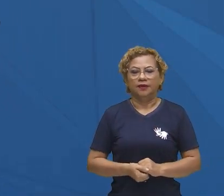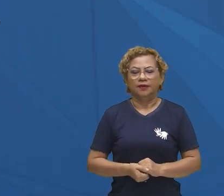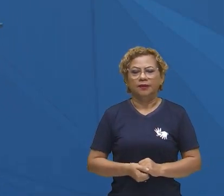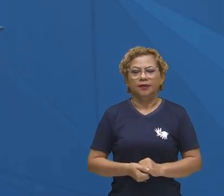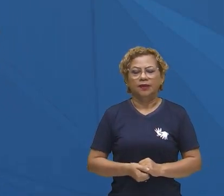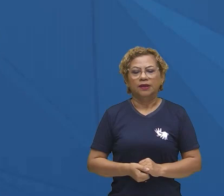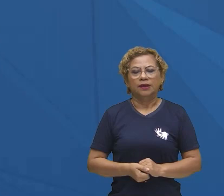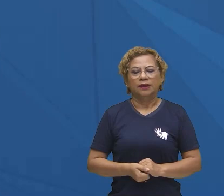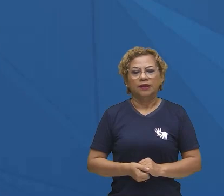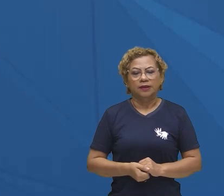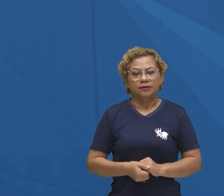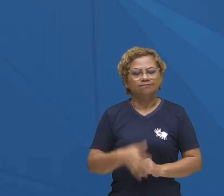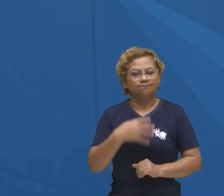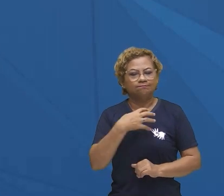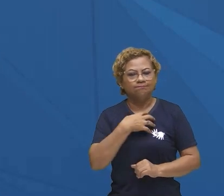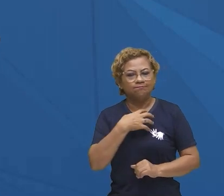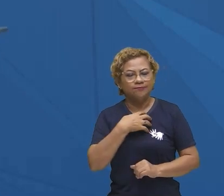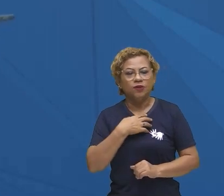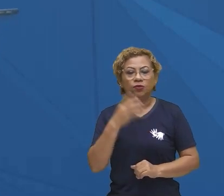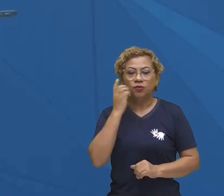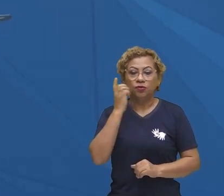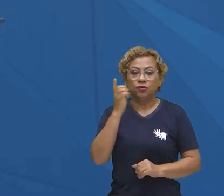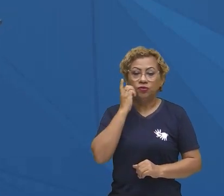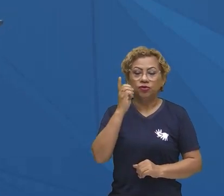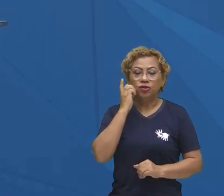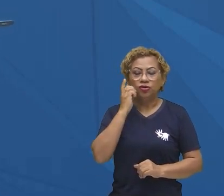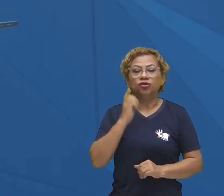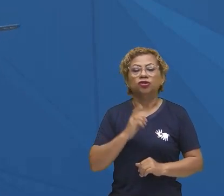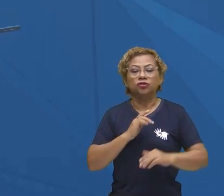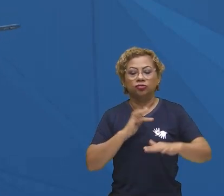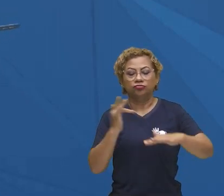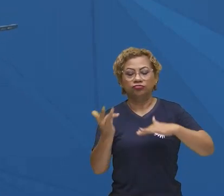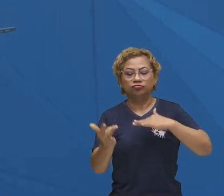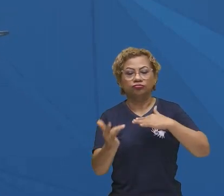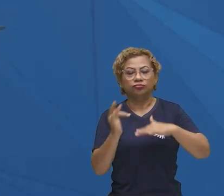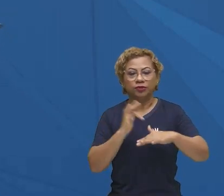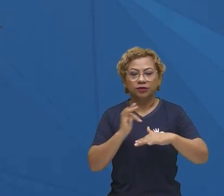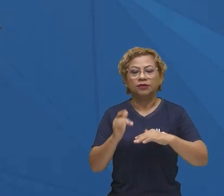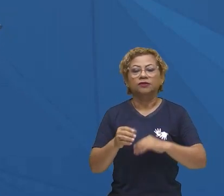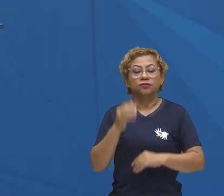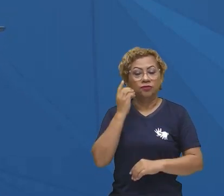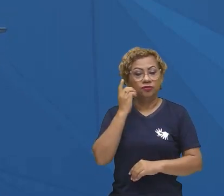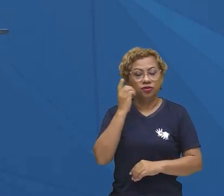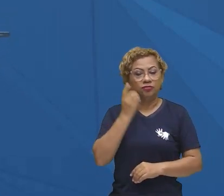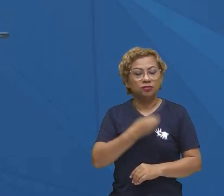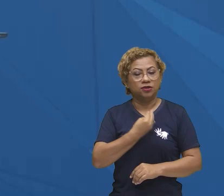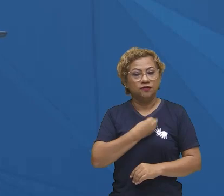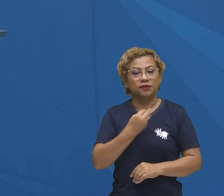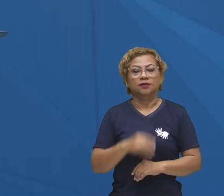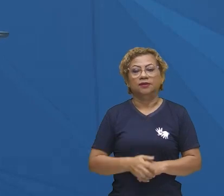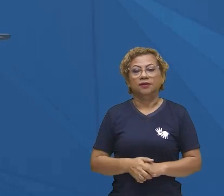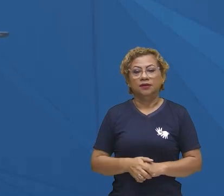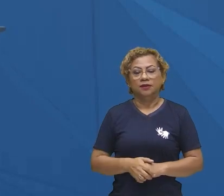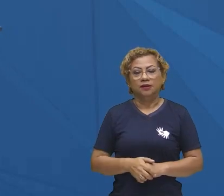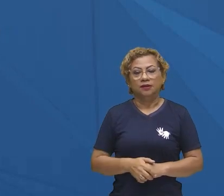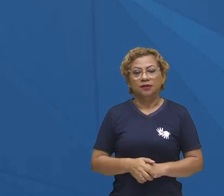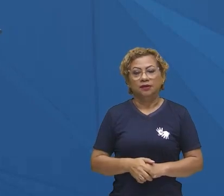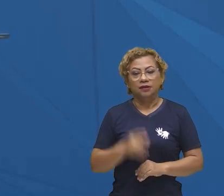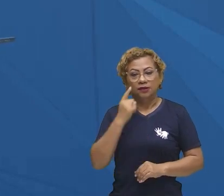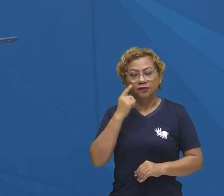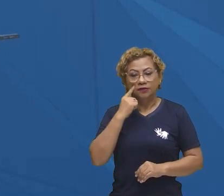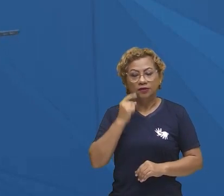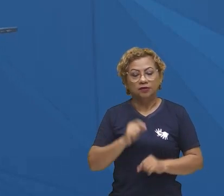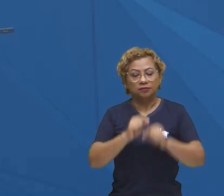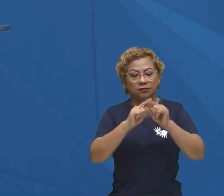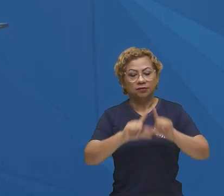está presente no nosso cotidiano. Eu vou colocar uma imagem na tela e vocês vão tentar responder para mim o que